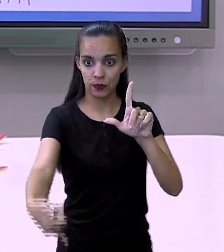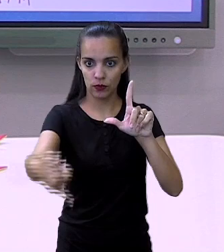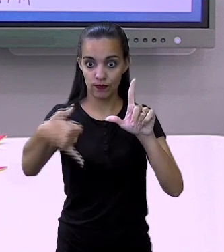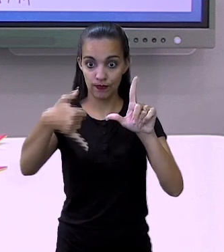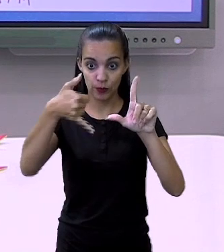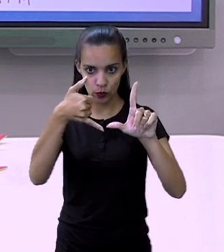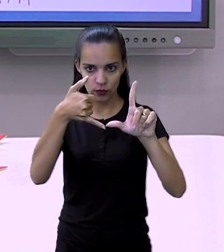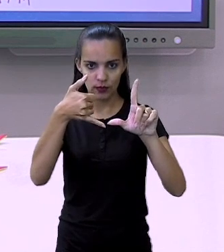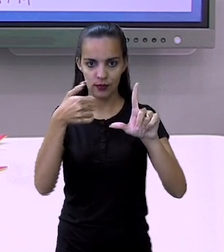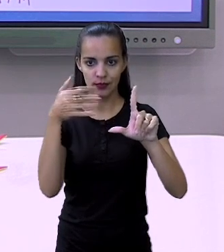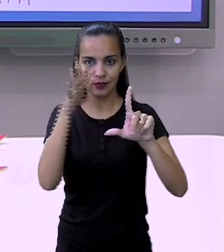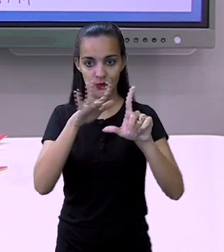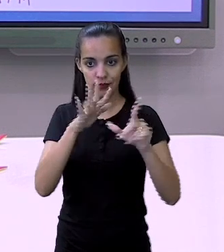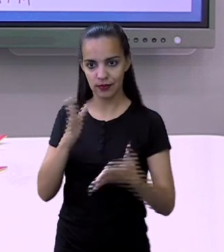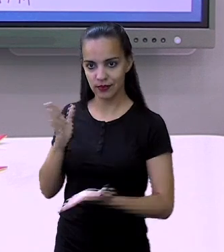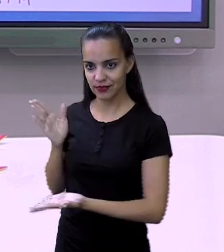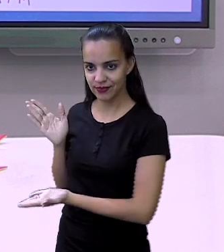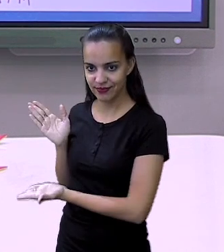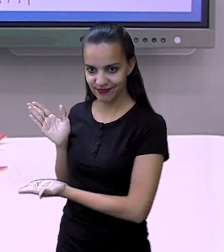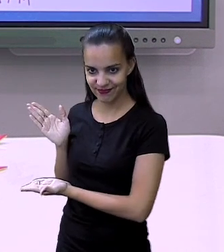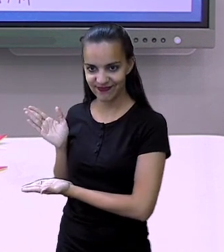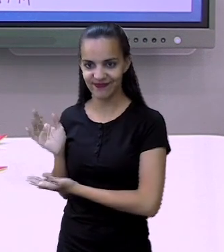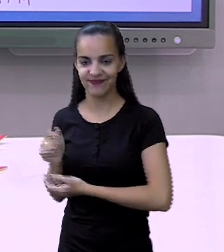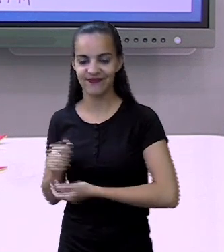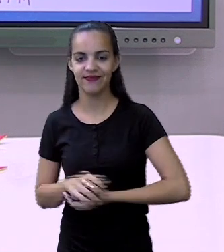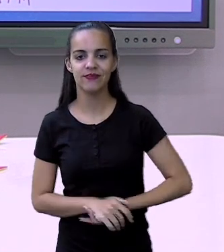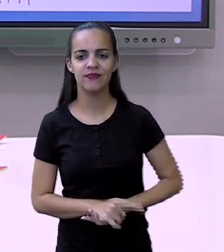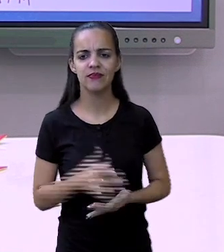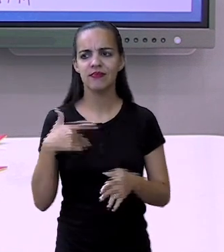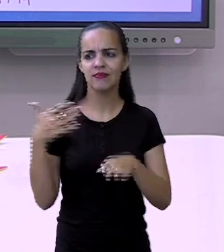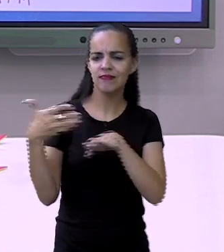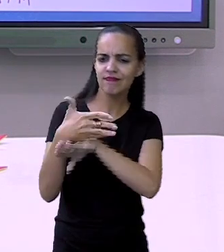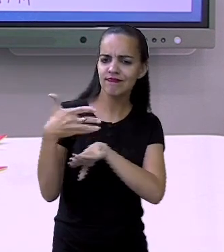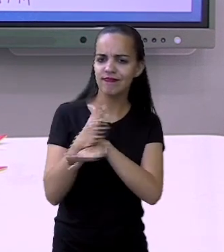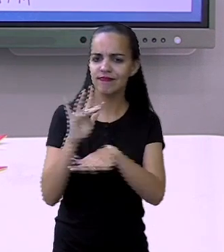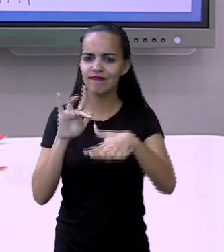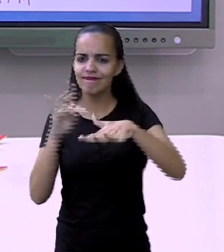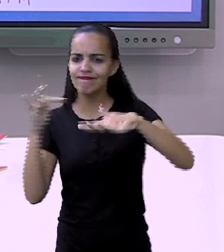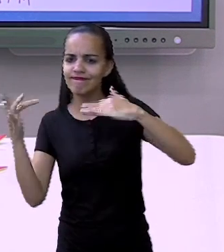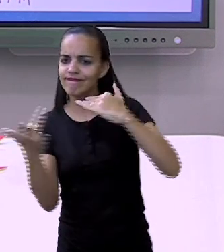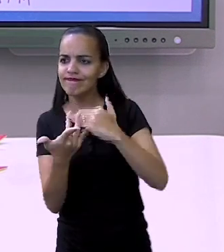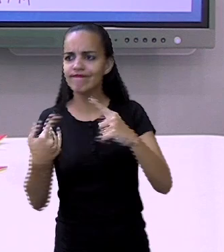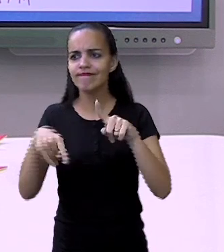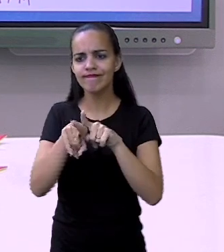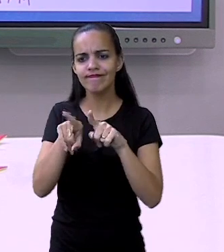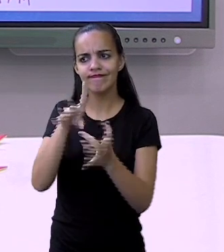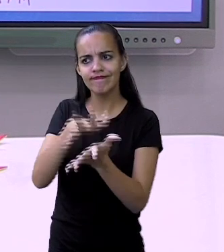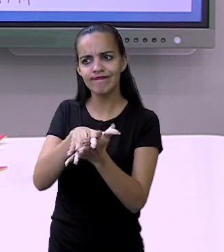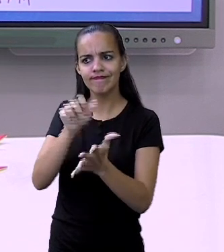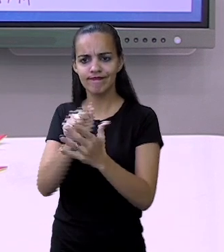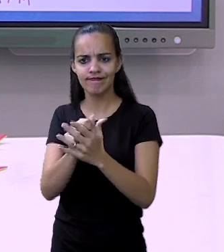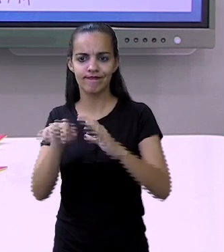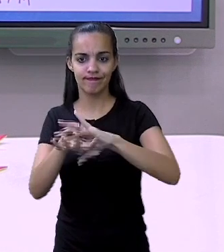seu celular na imagem que aparece no canto da tela. Acesse as nossas redes sociais e se